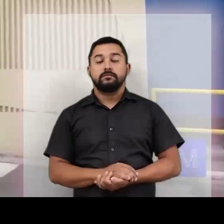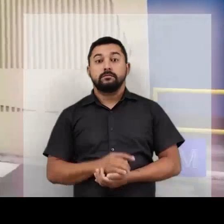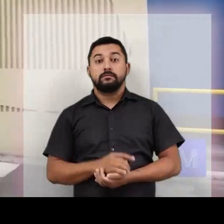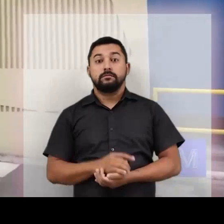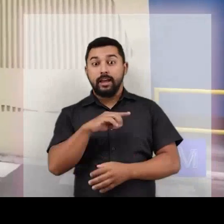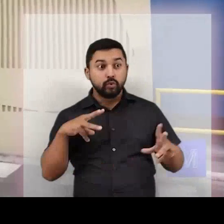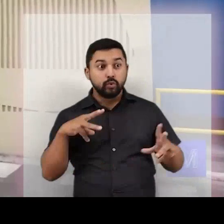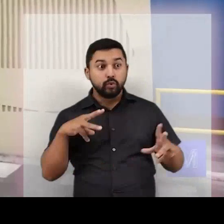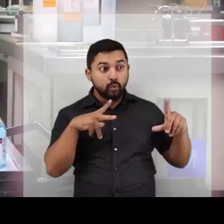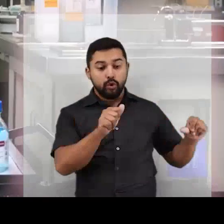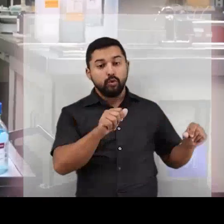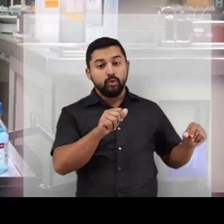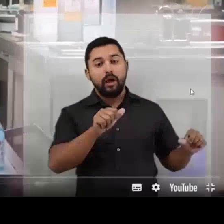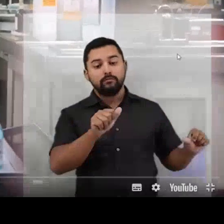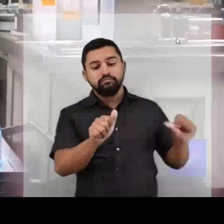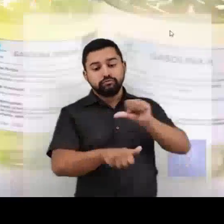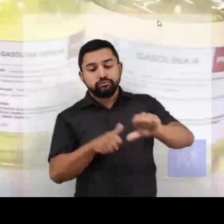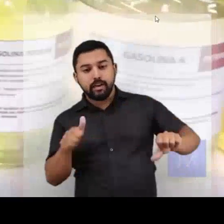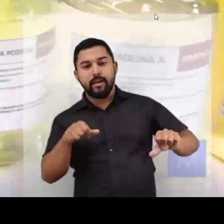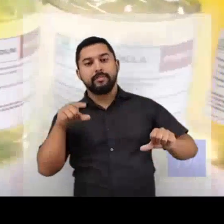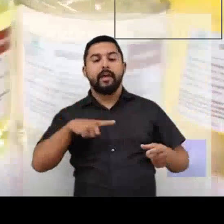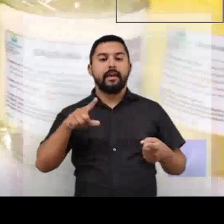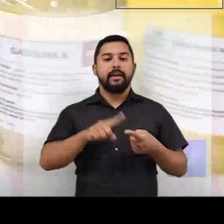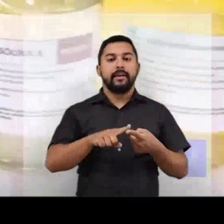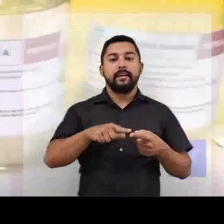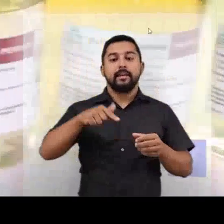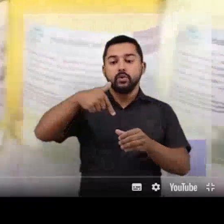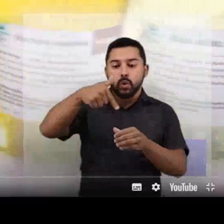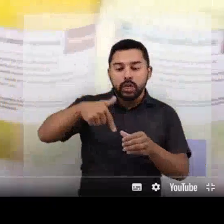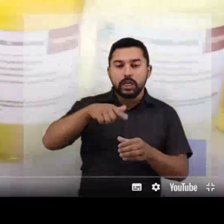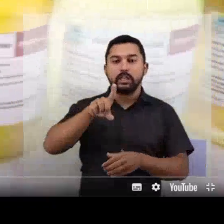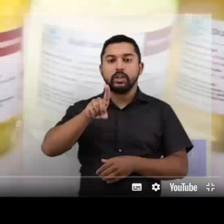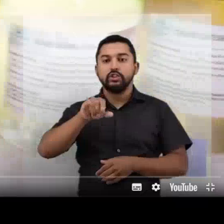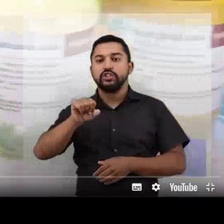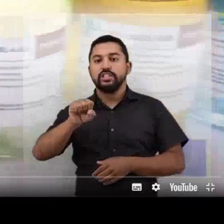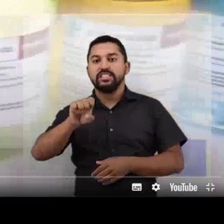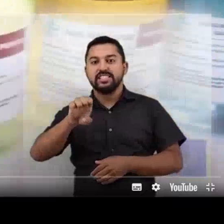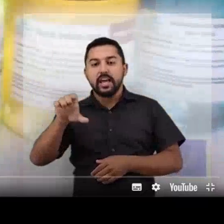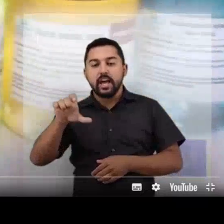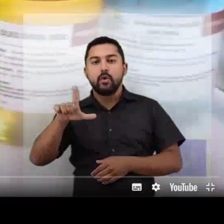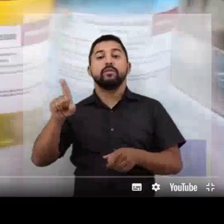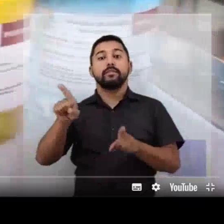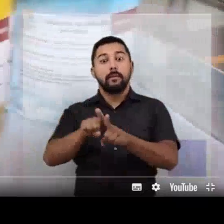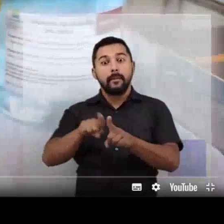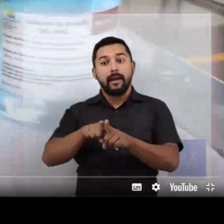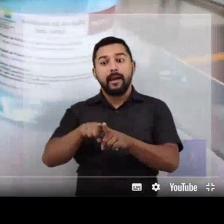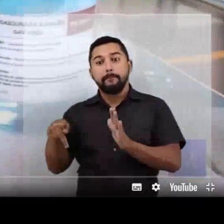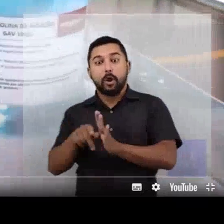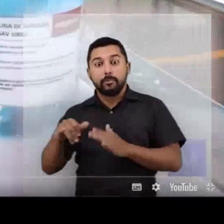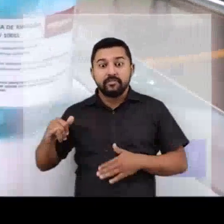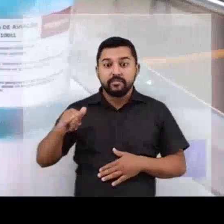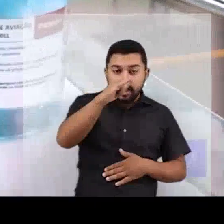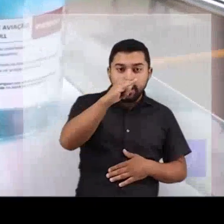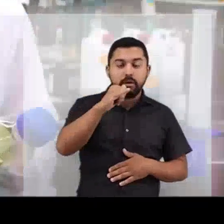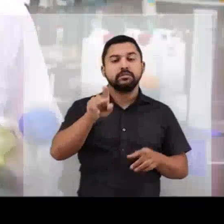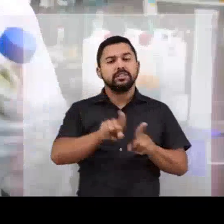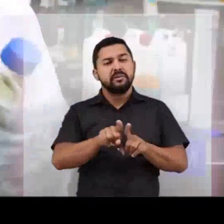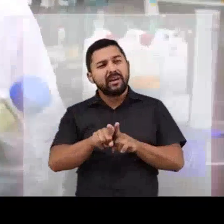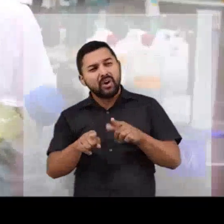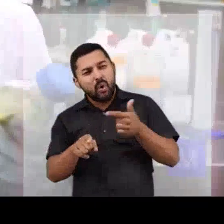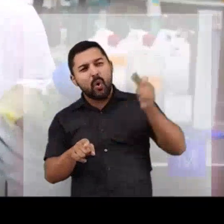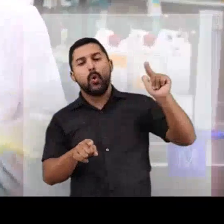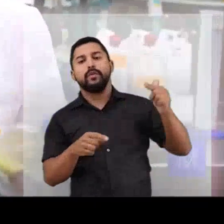Esse petróleo todo vai ser transformado em vários combustíveis, gasolina, diesel, gasolina de aviação, que são a especialidade dessa refinaria, mas